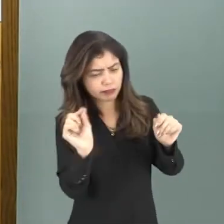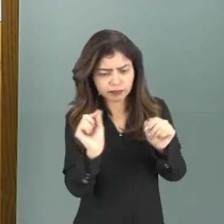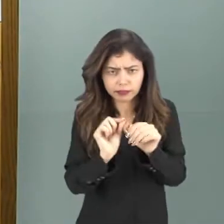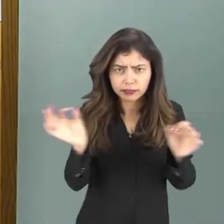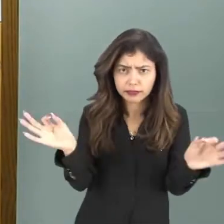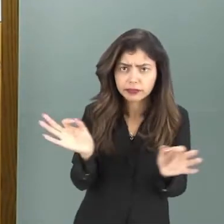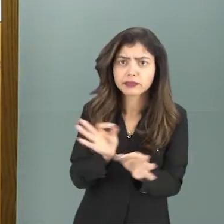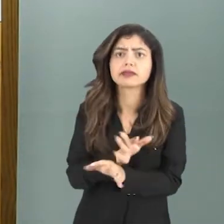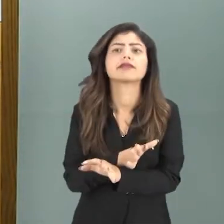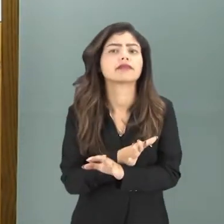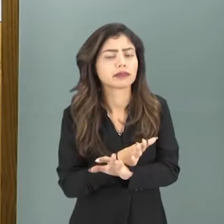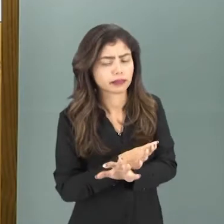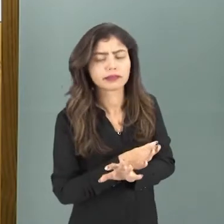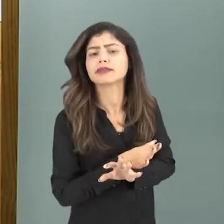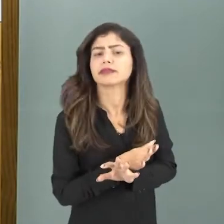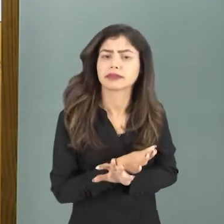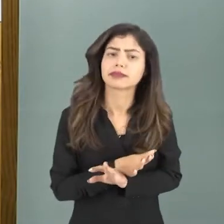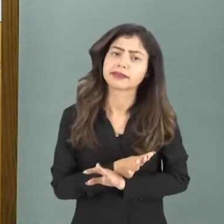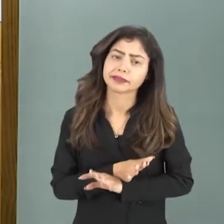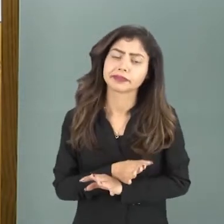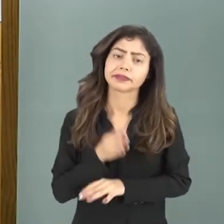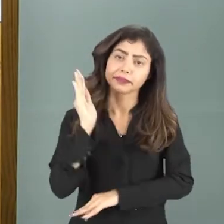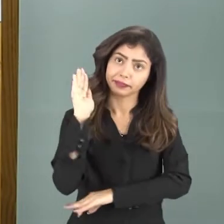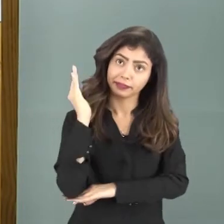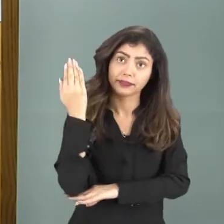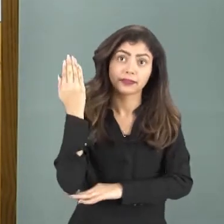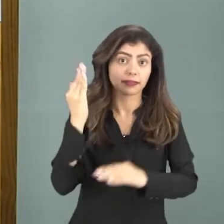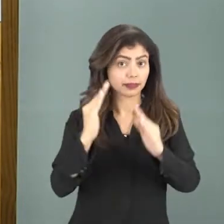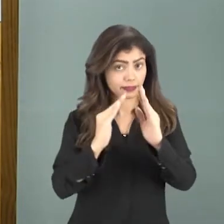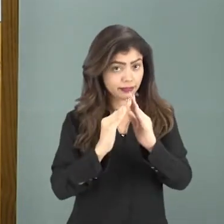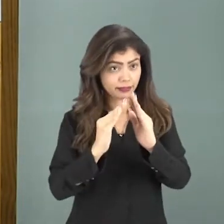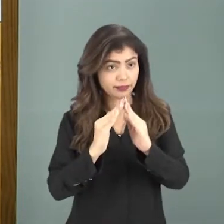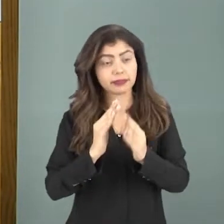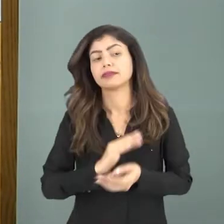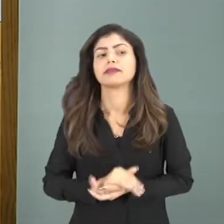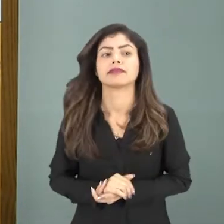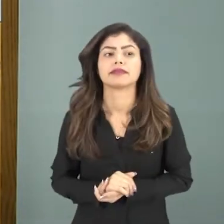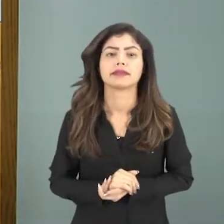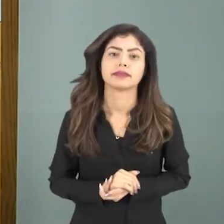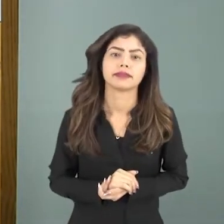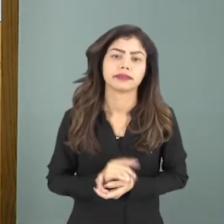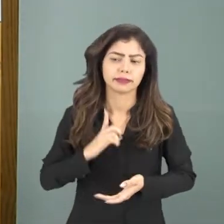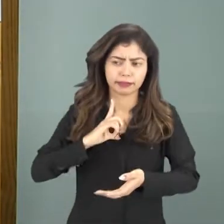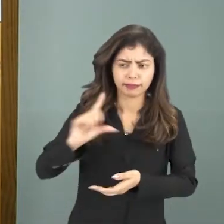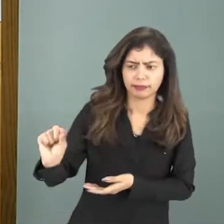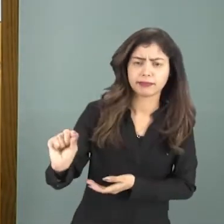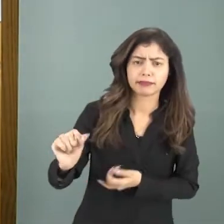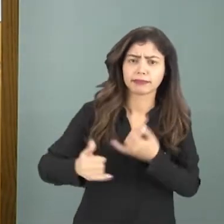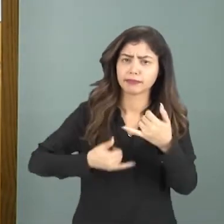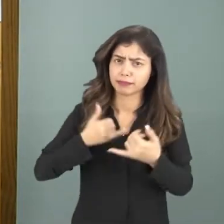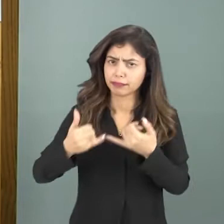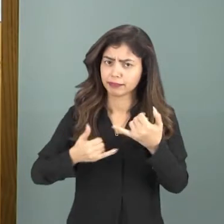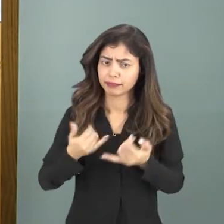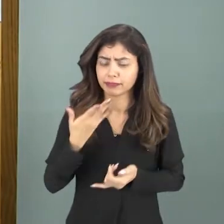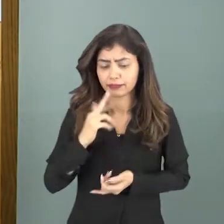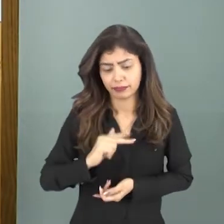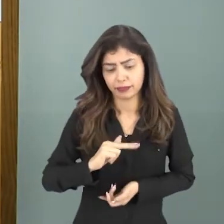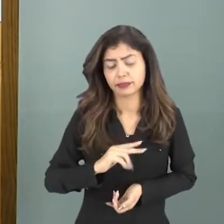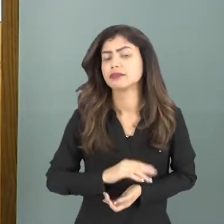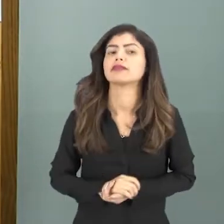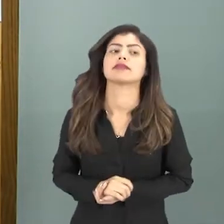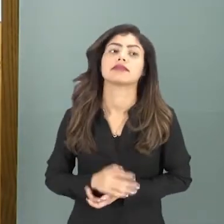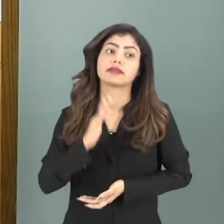Assim que ele terminou a construção da sua casa, ele foi correndo brincar com seu